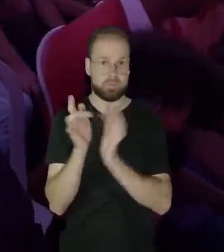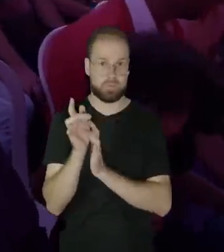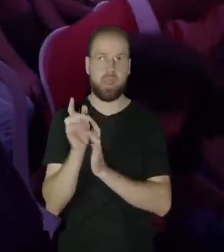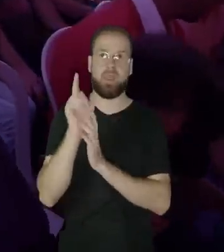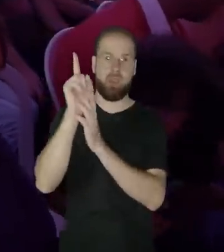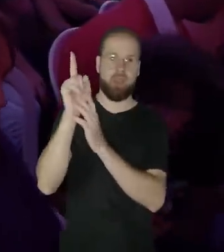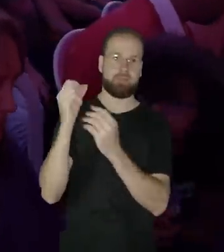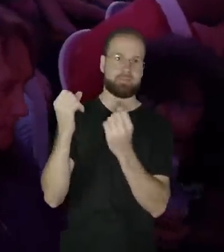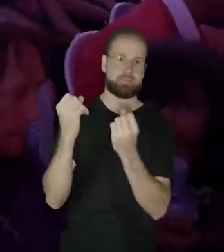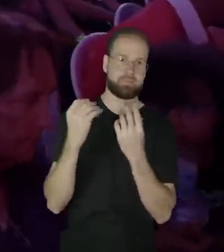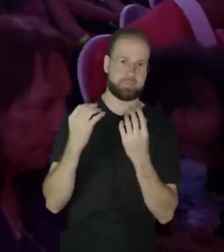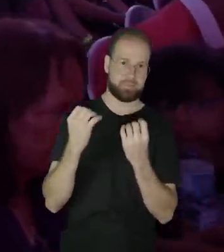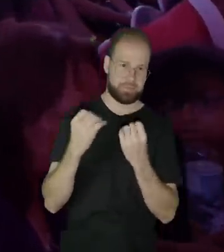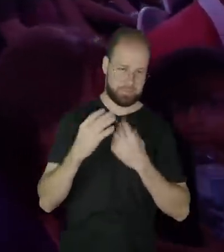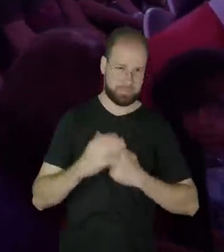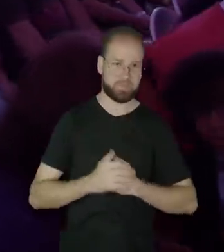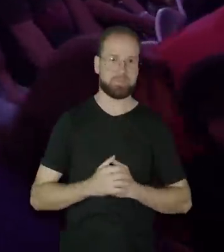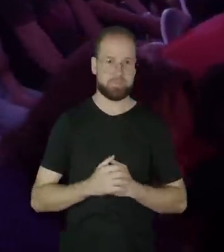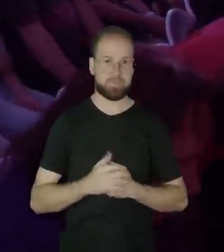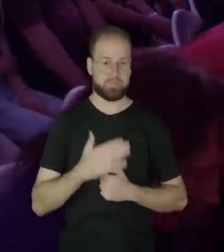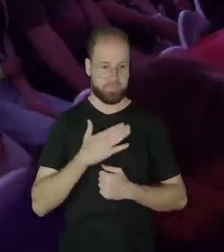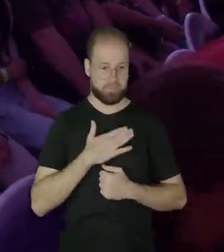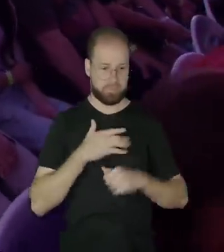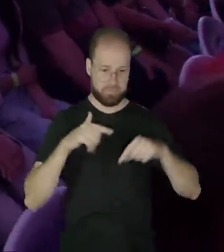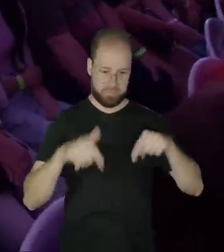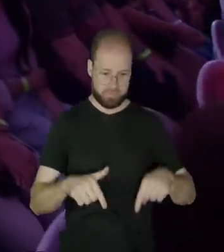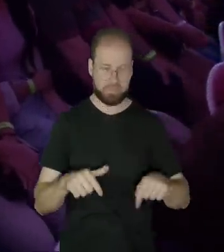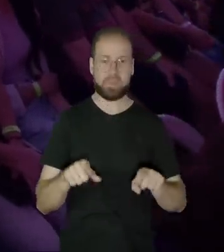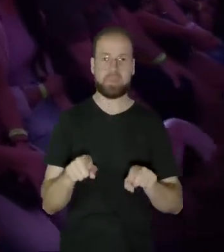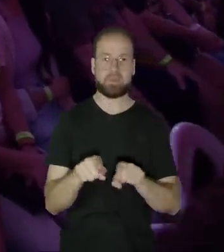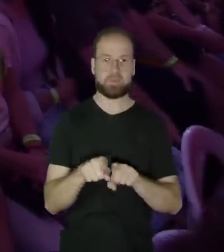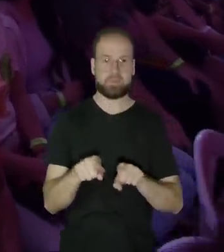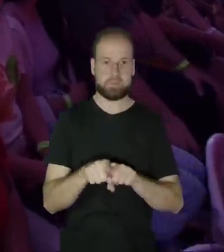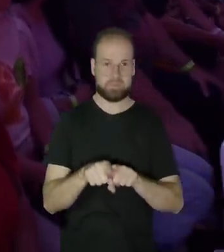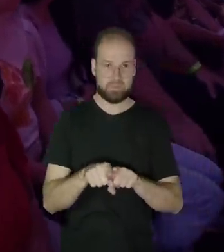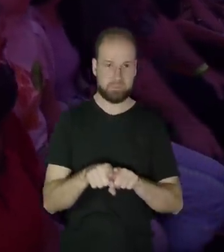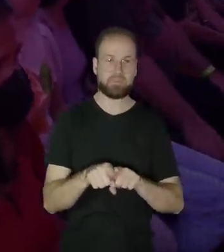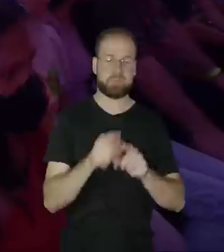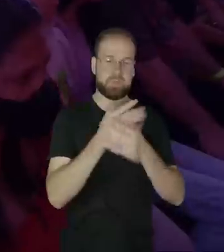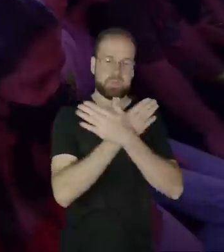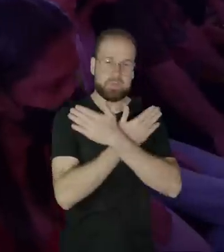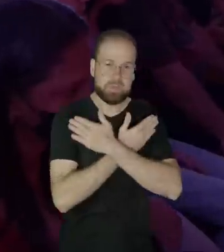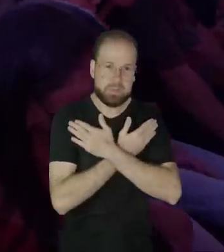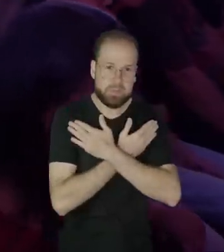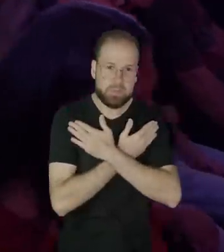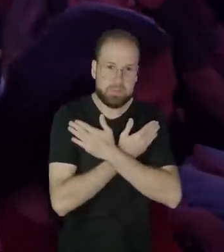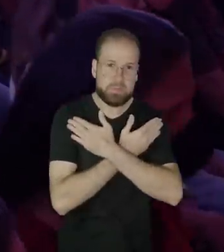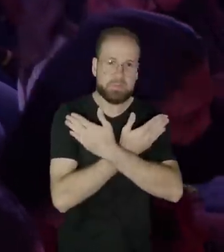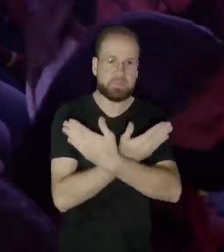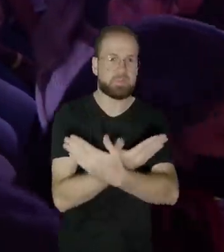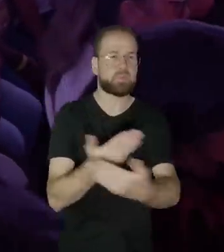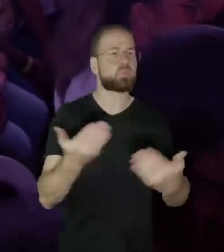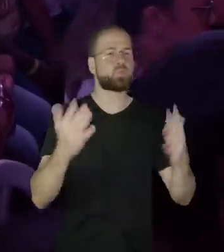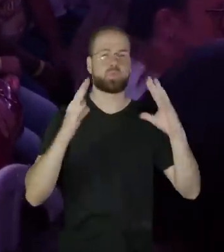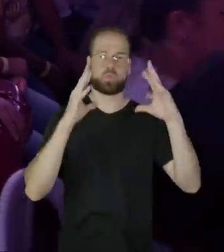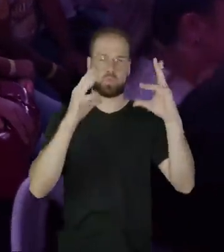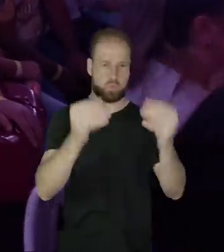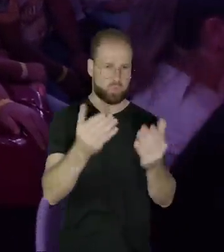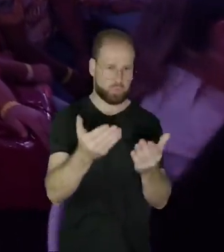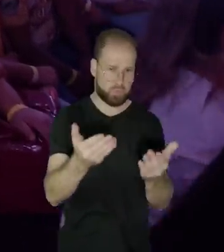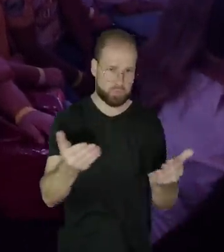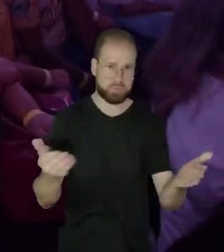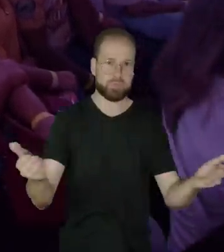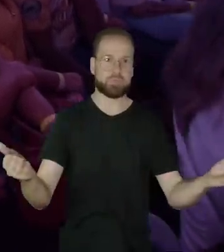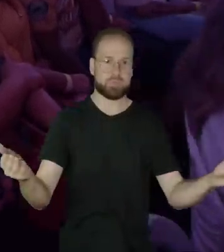ensinou. Estou aqui também para deixar um abraço para todos vocês,